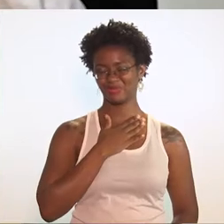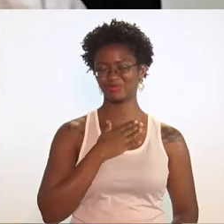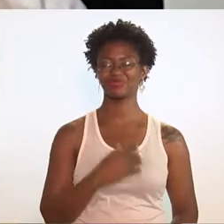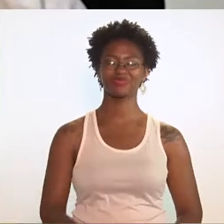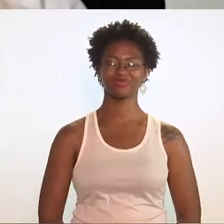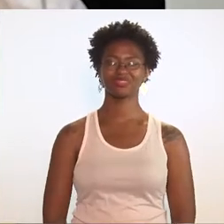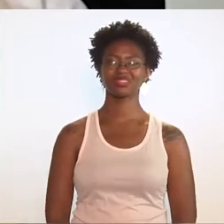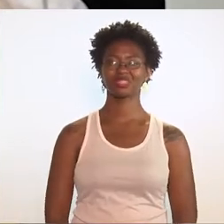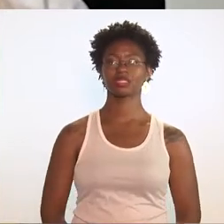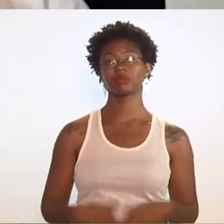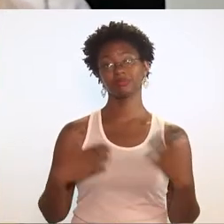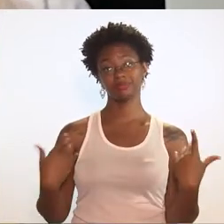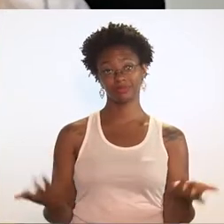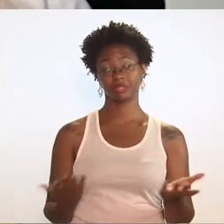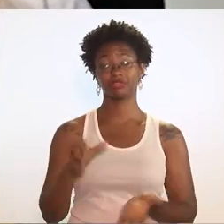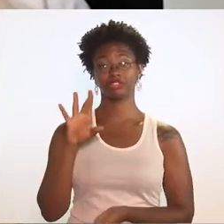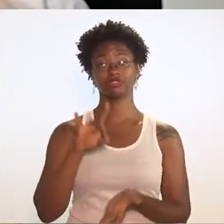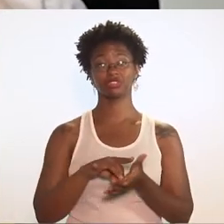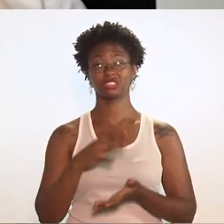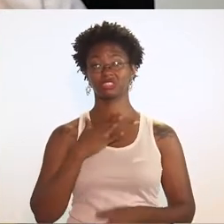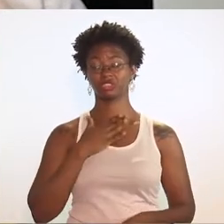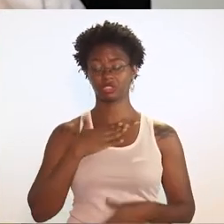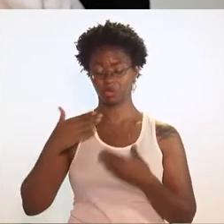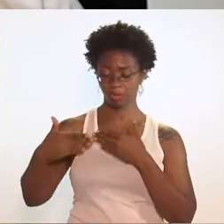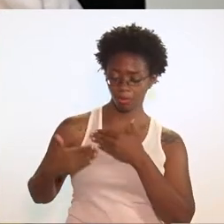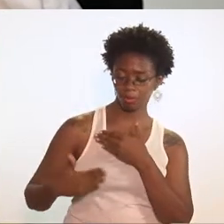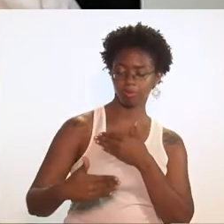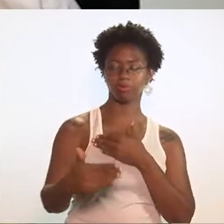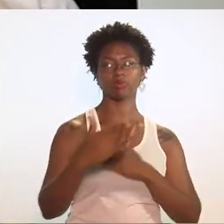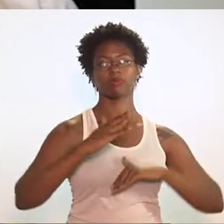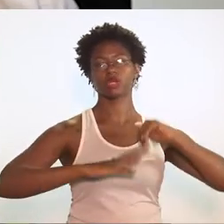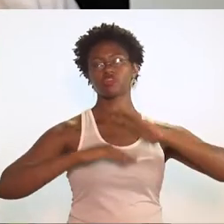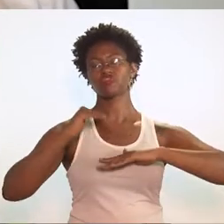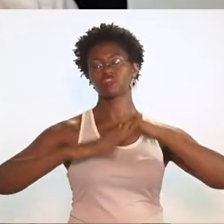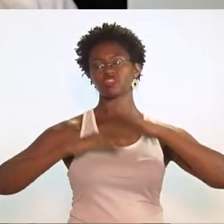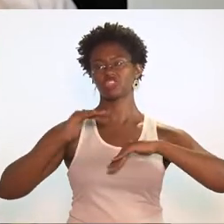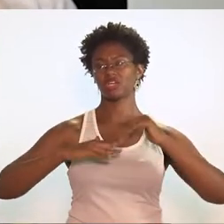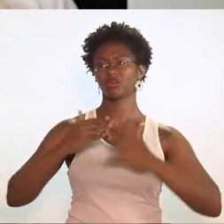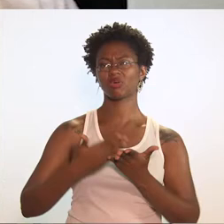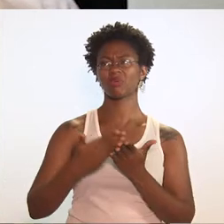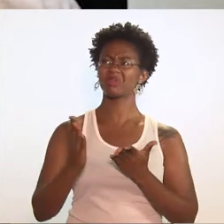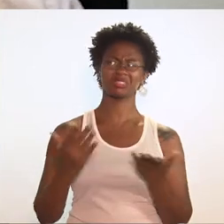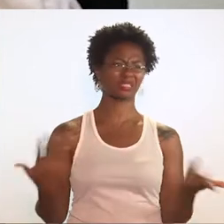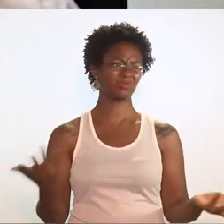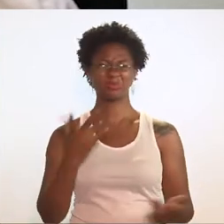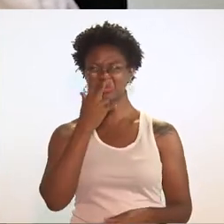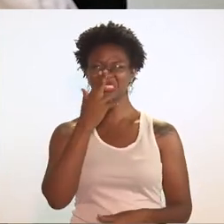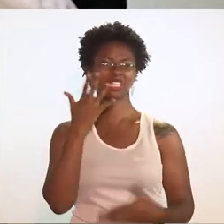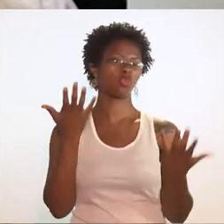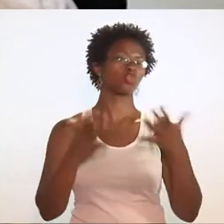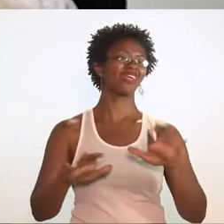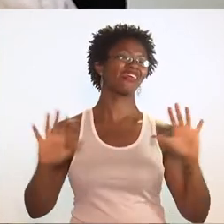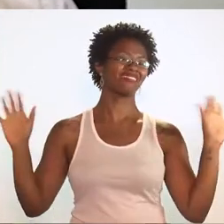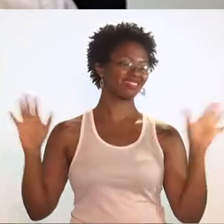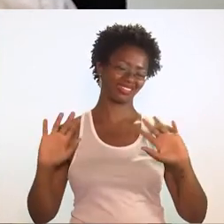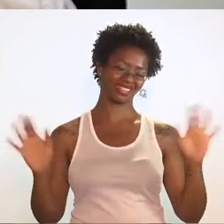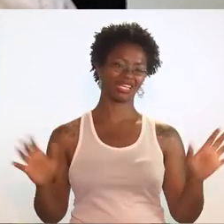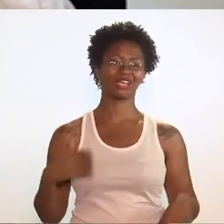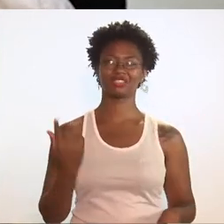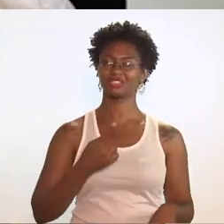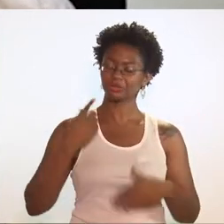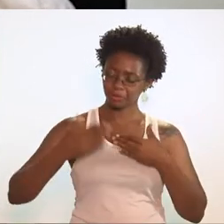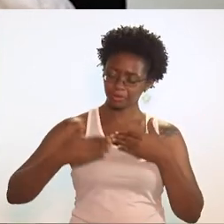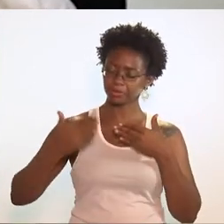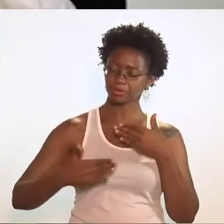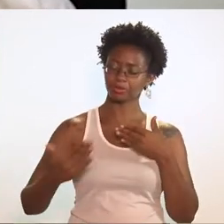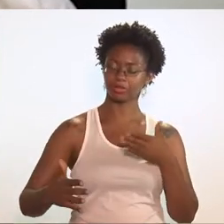positivo. Na verdade, a minha carreira começa assim, quase que sem querer, né? A